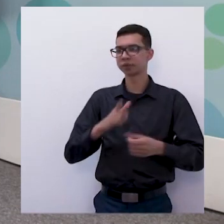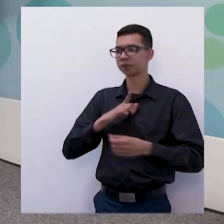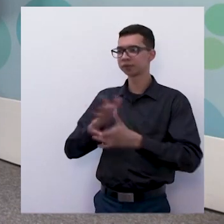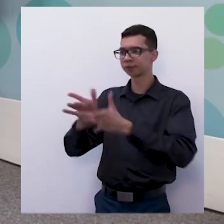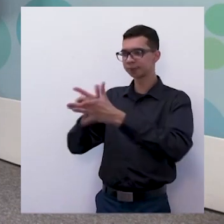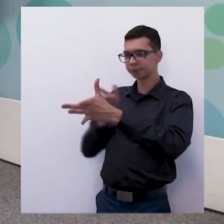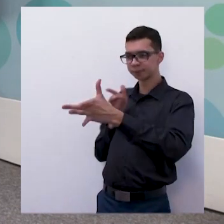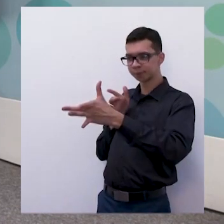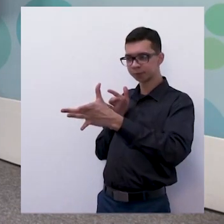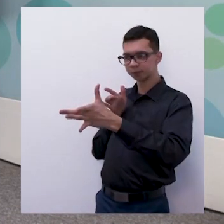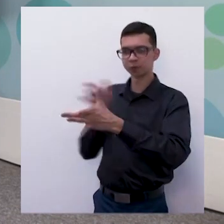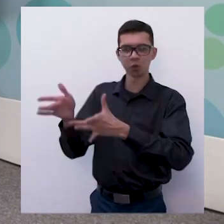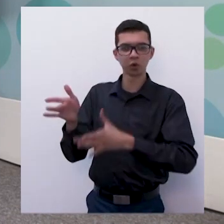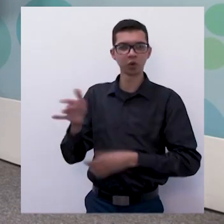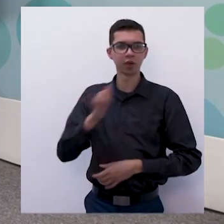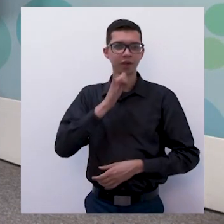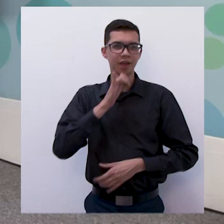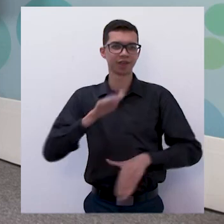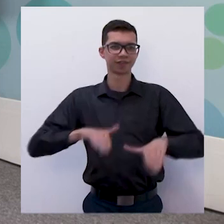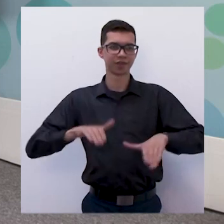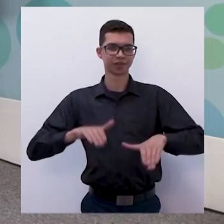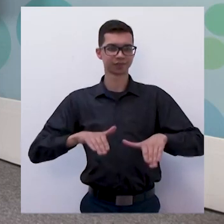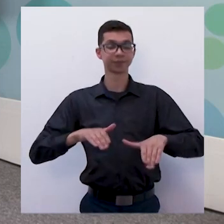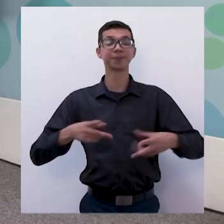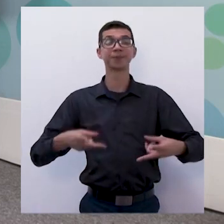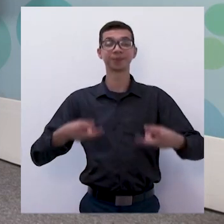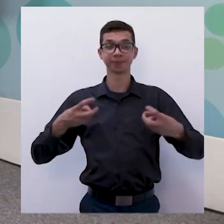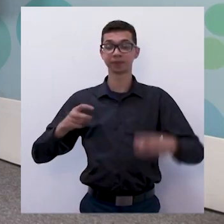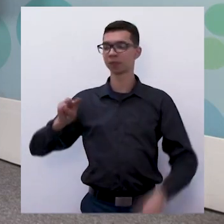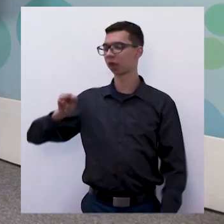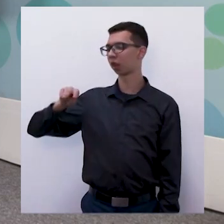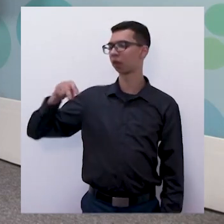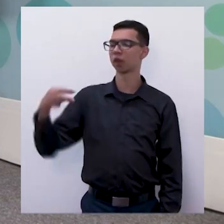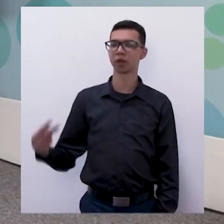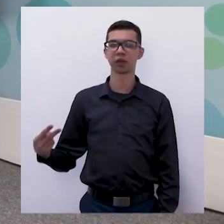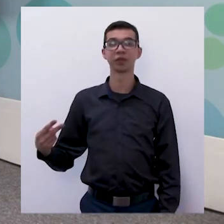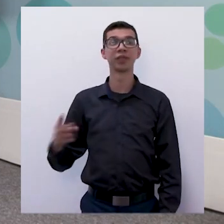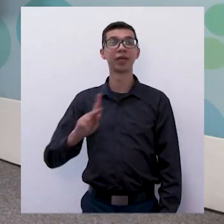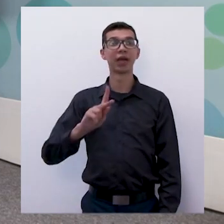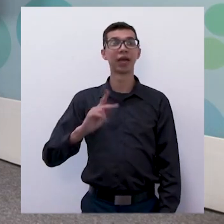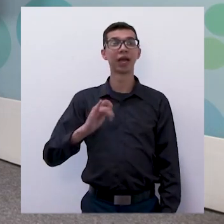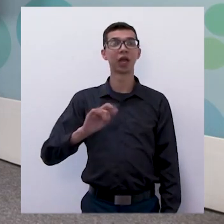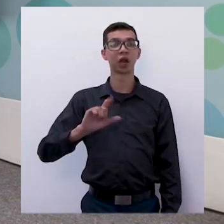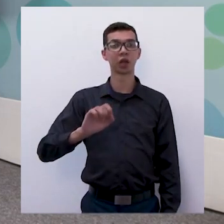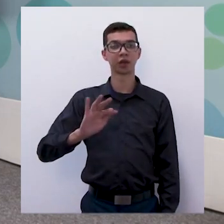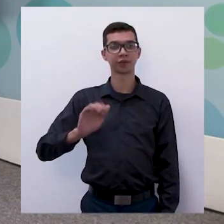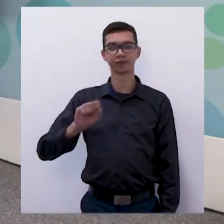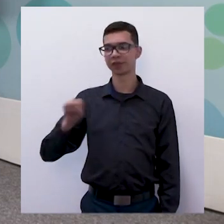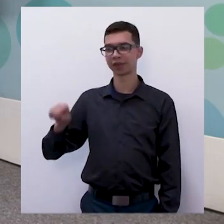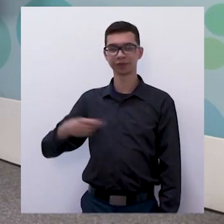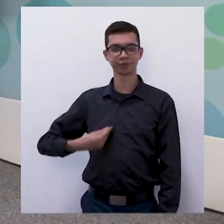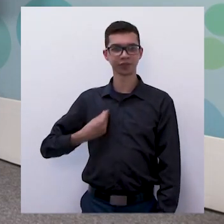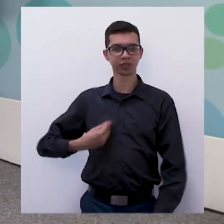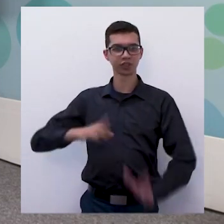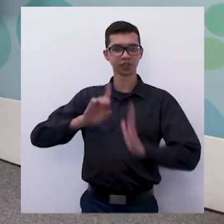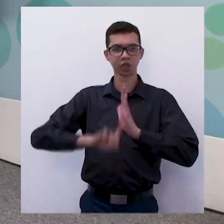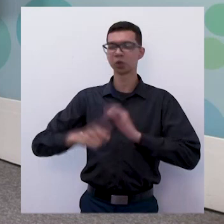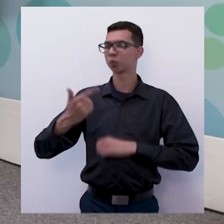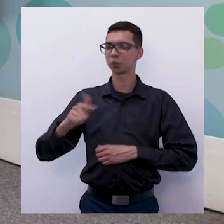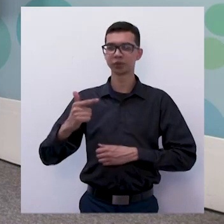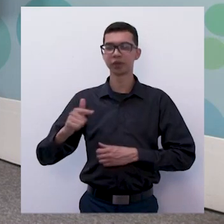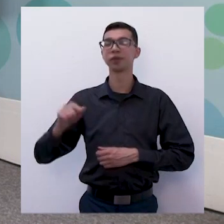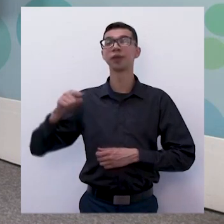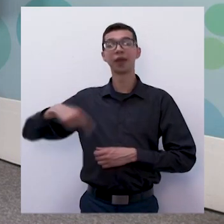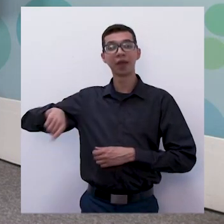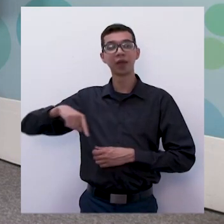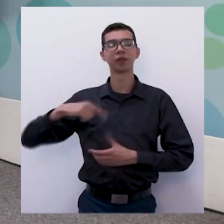Então, os ilotas, nesse momento, a gente percebe que eles não tinham direito nem à própria vida, eles estavam a serviço, inclusive, do